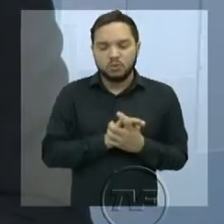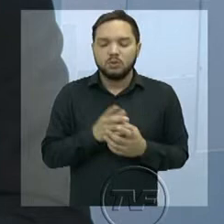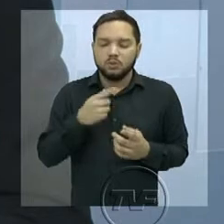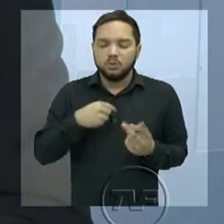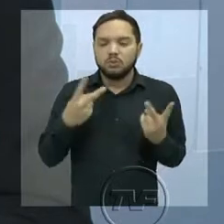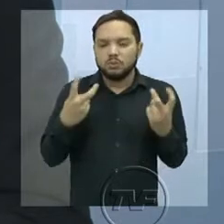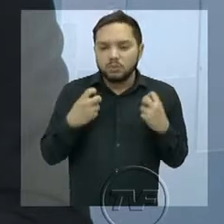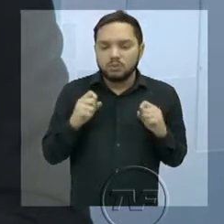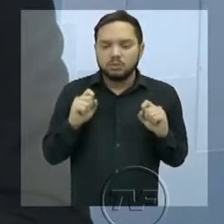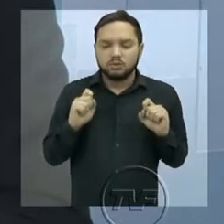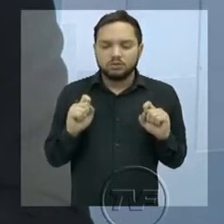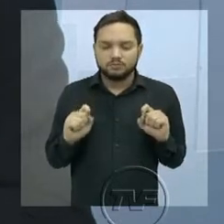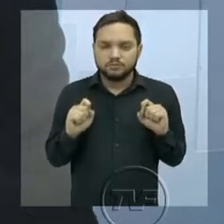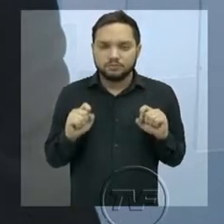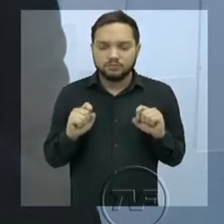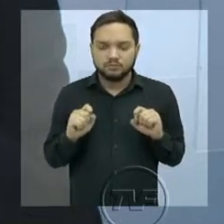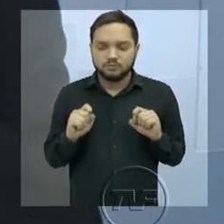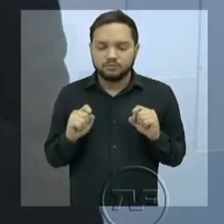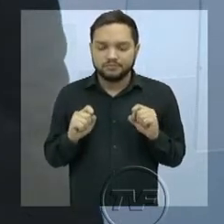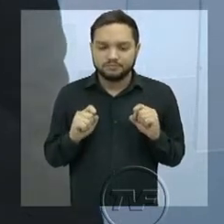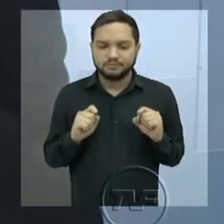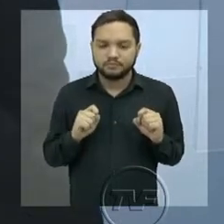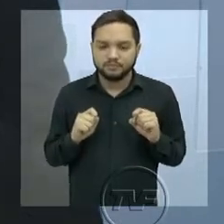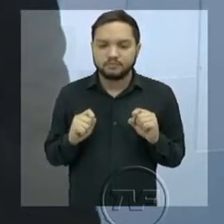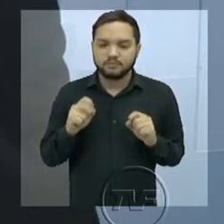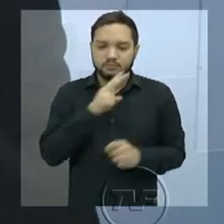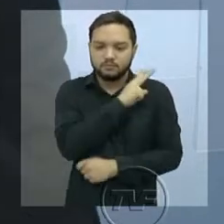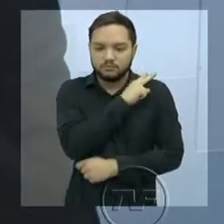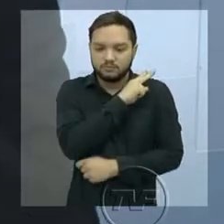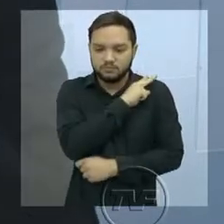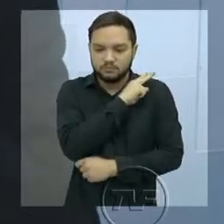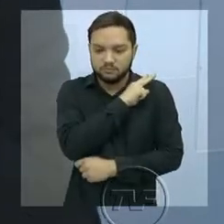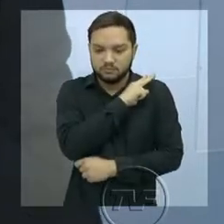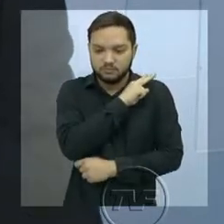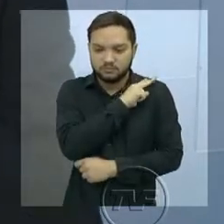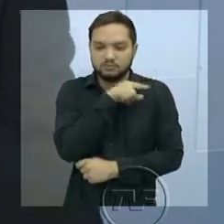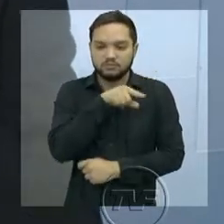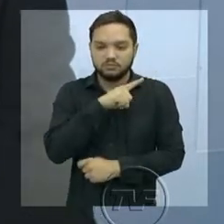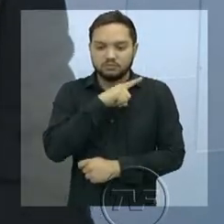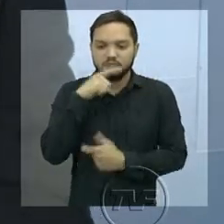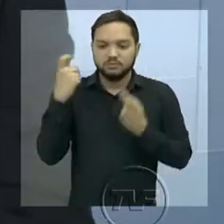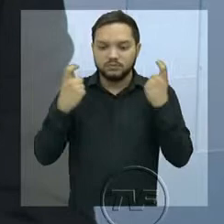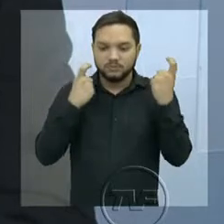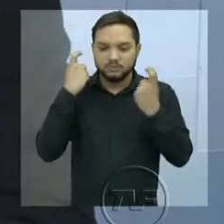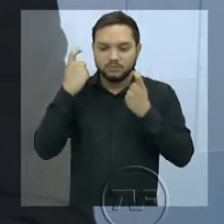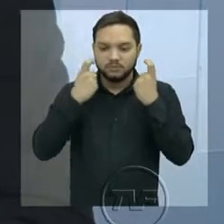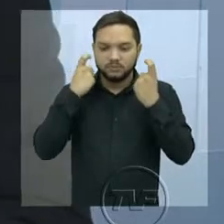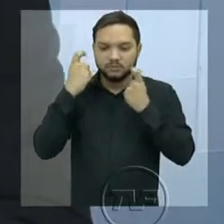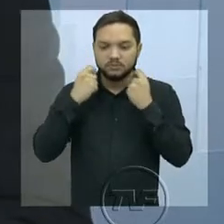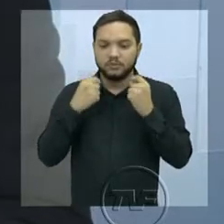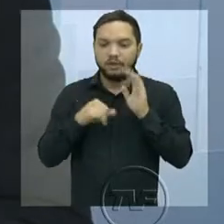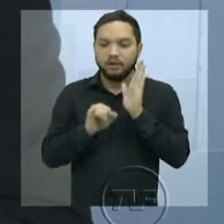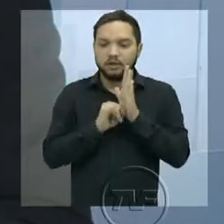quê? Assiste, de alguma maneira, o capitão Wagner se preocupando em criar uma identidade local.